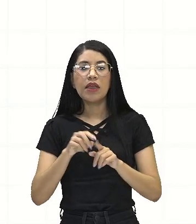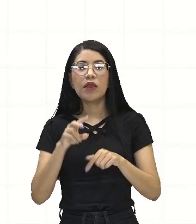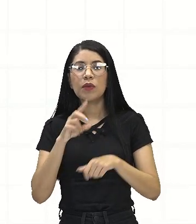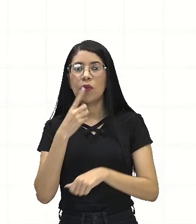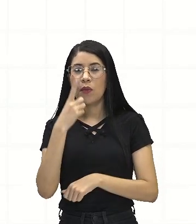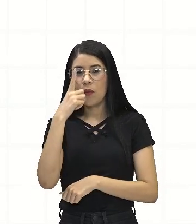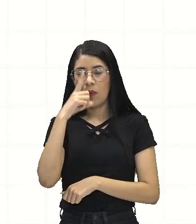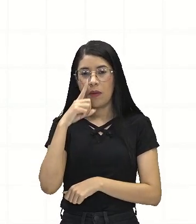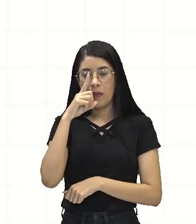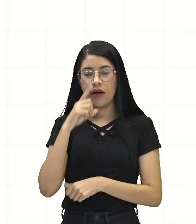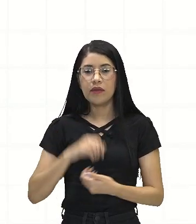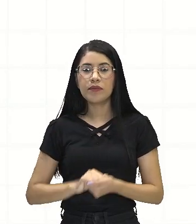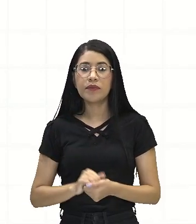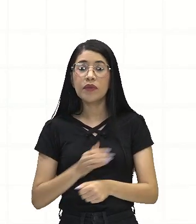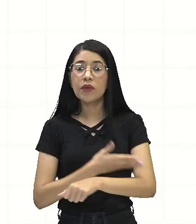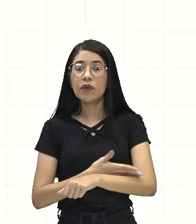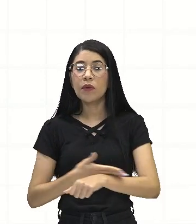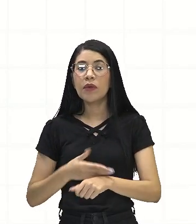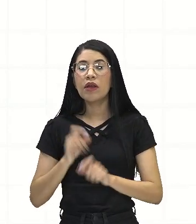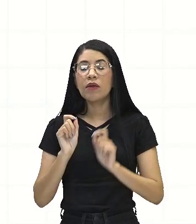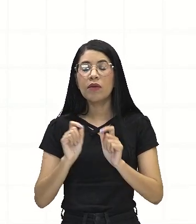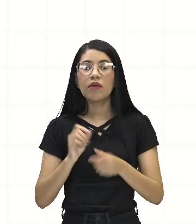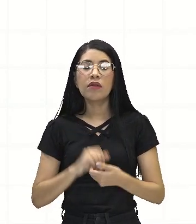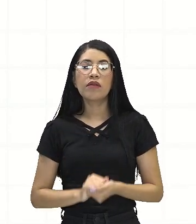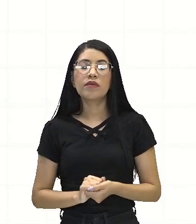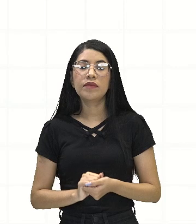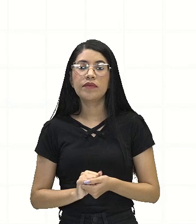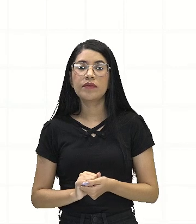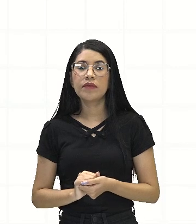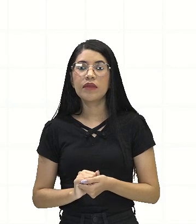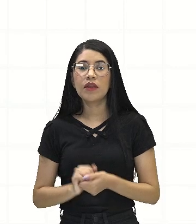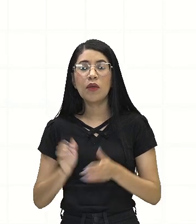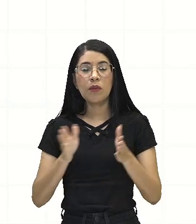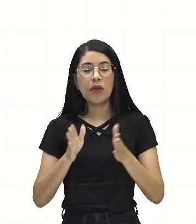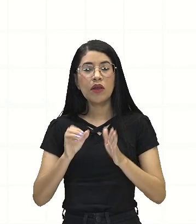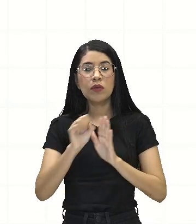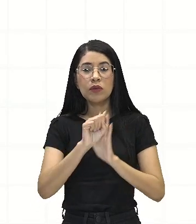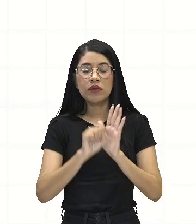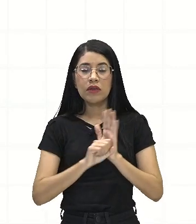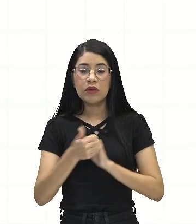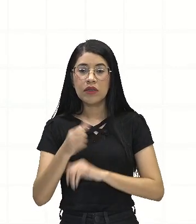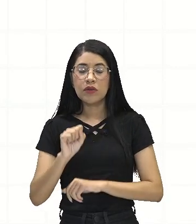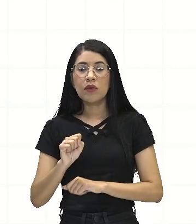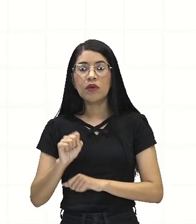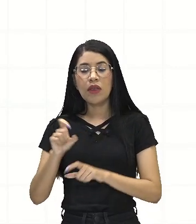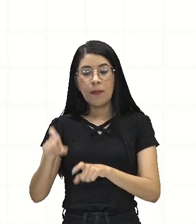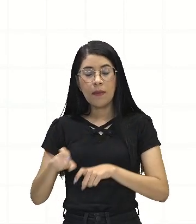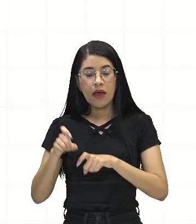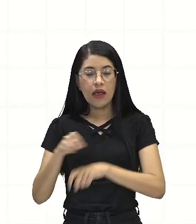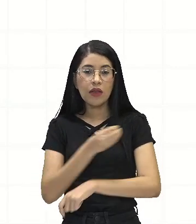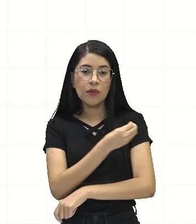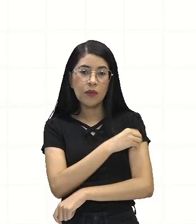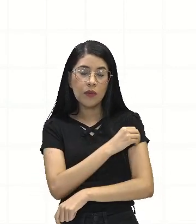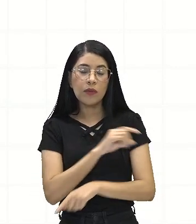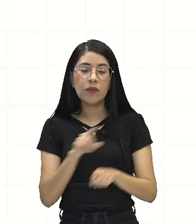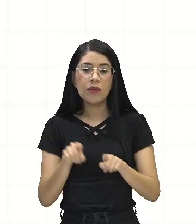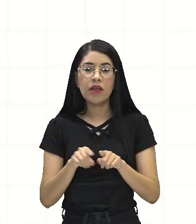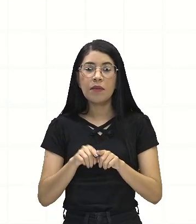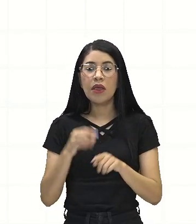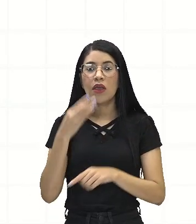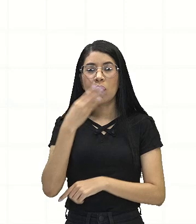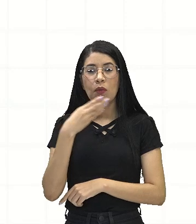presença portuguesa, que antes eram dos espanhóis, né, no interior do país. Mais um mapinha para a gente observar as